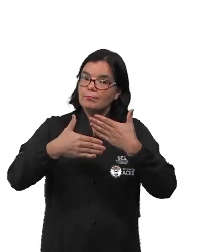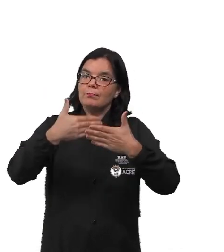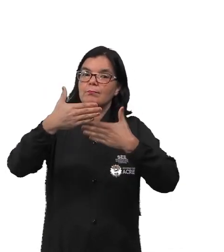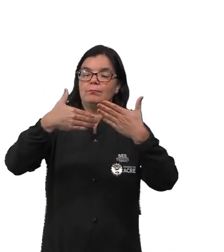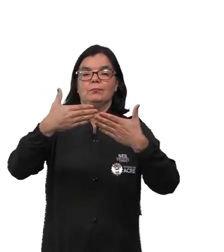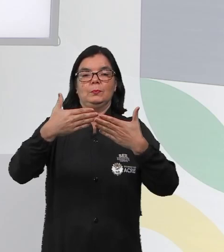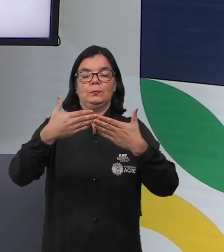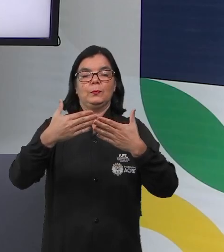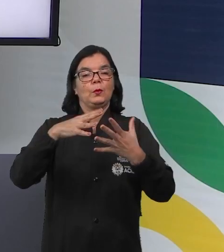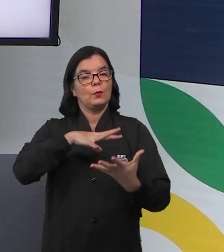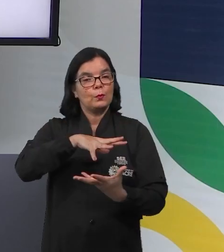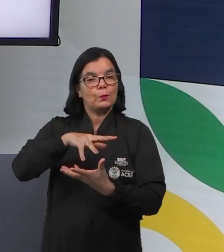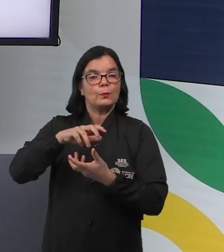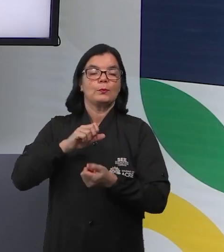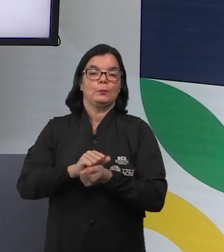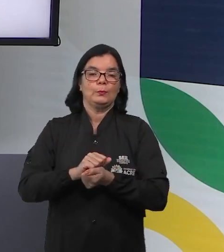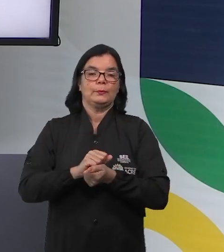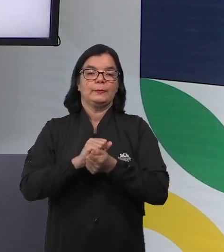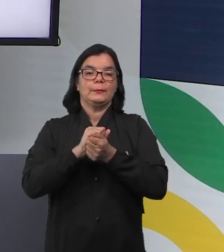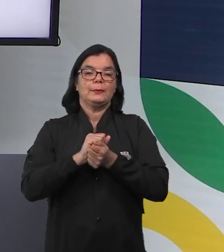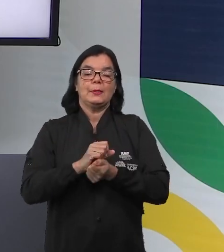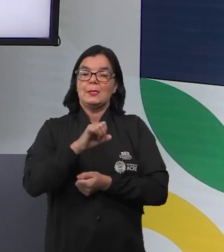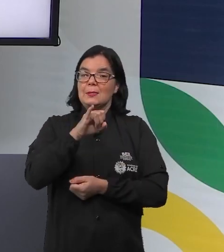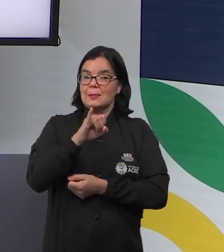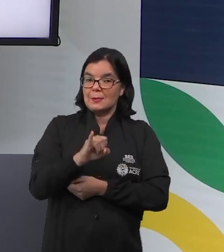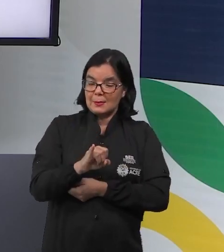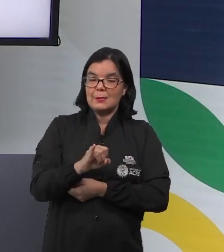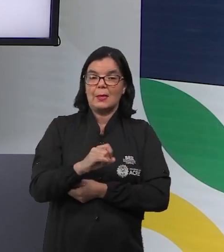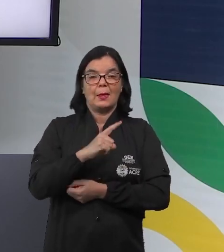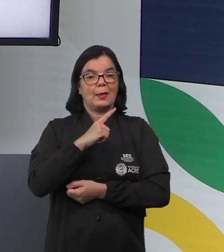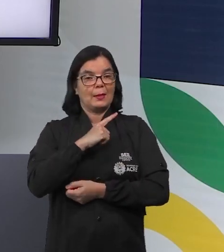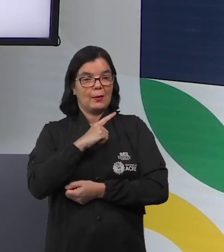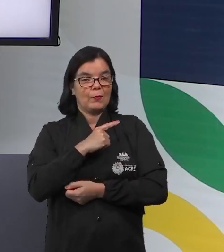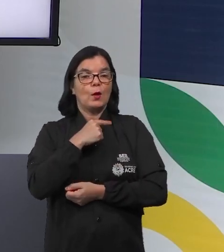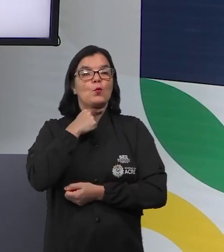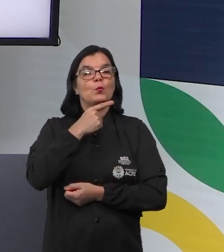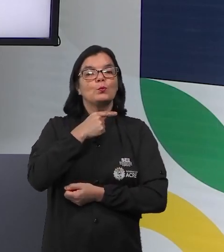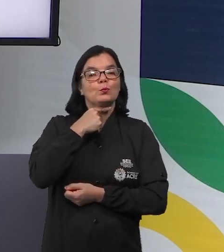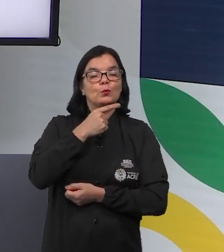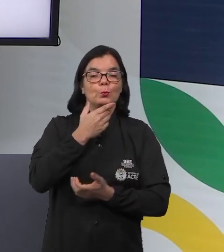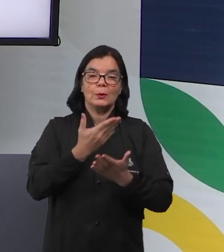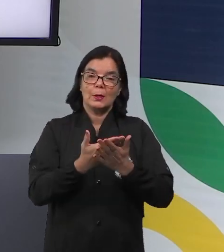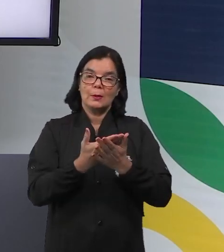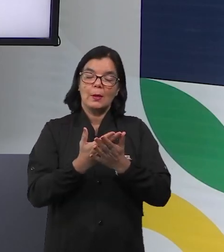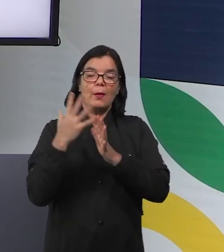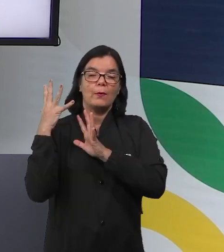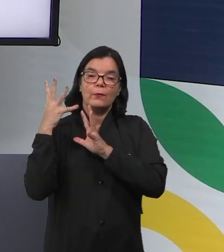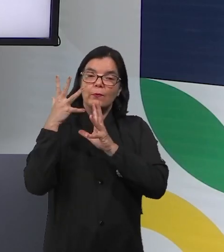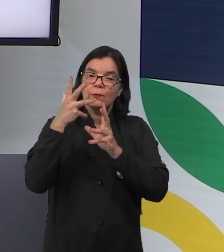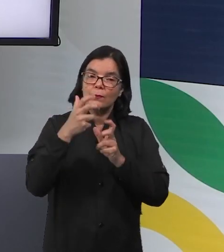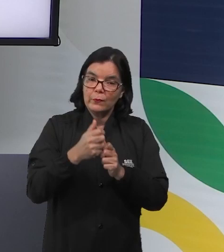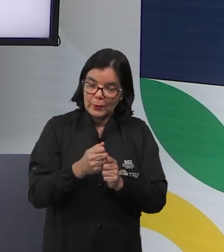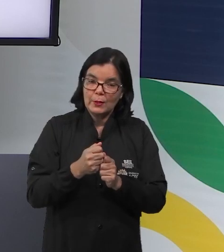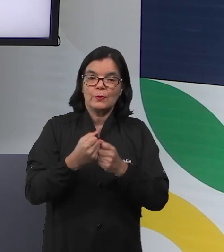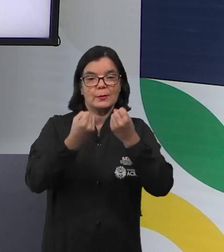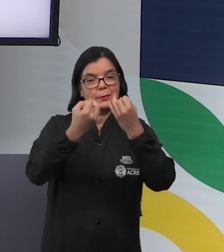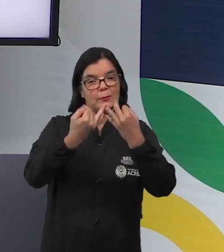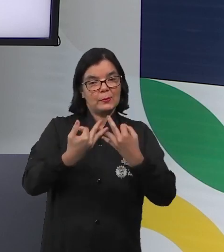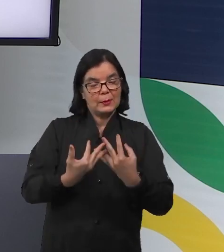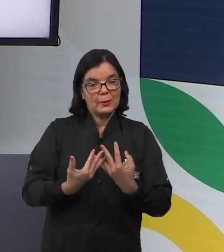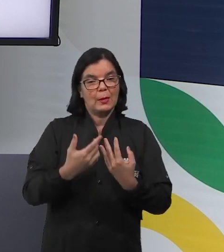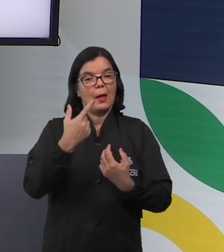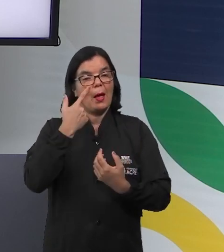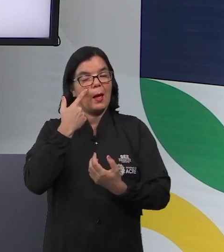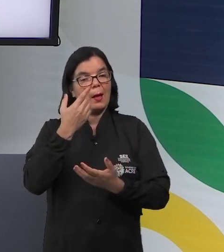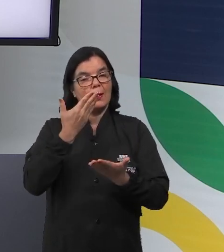evolução do ecossistema, tá certo? Se existe alguma dúvida sobre essa aula, revise os principais conceitos,